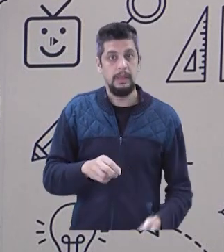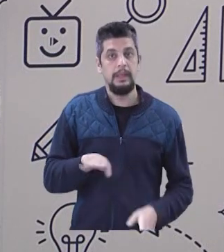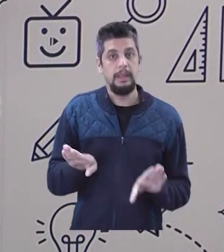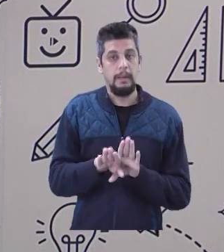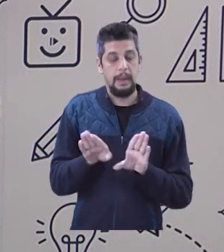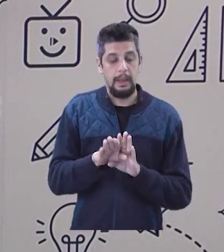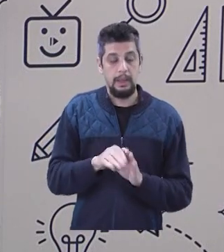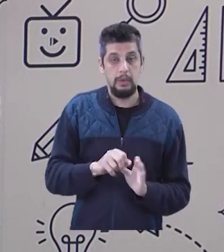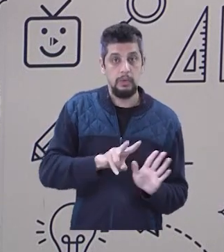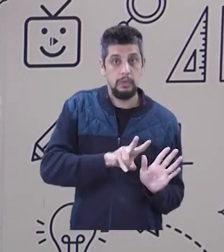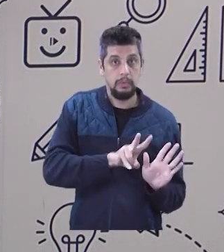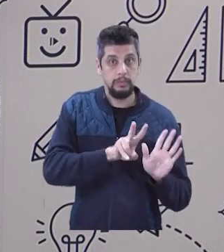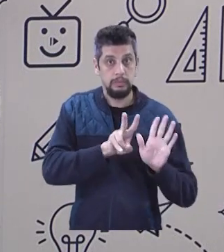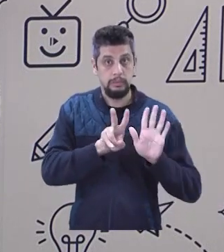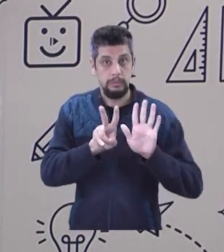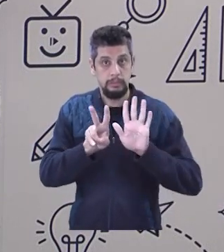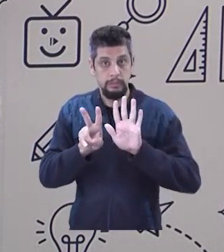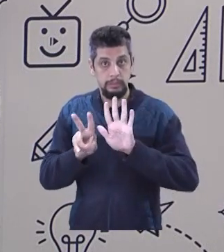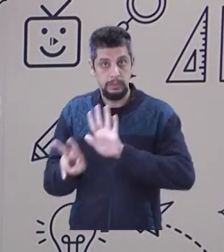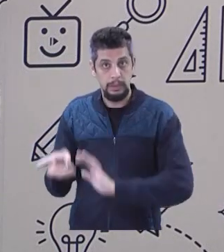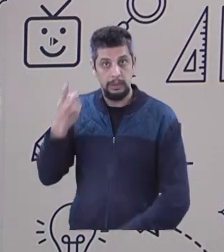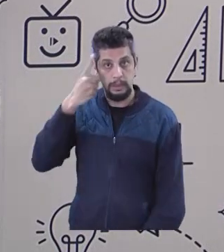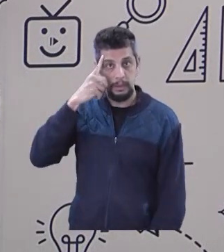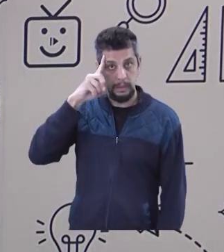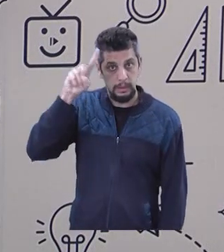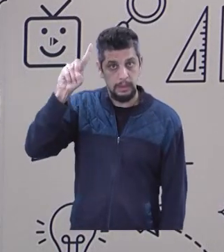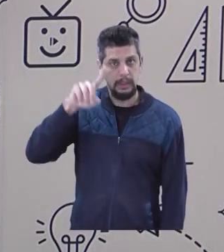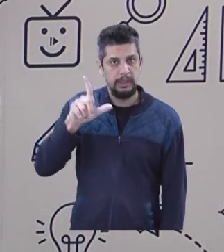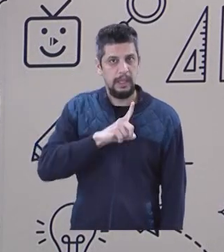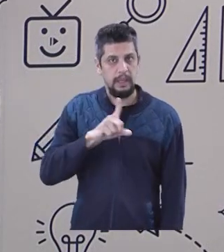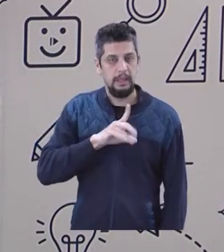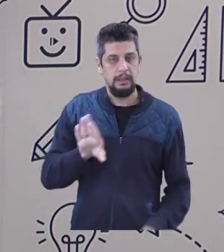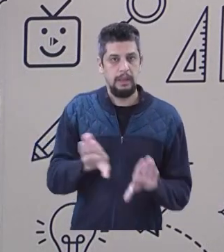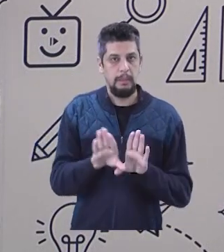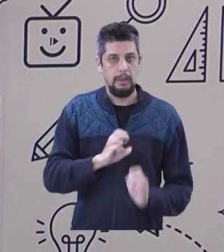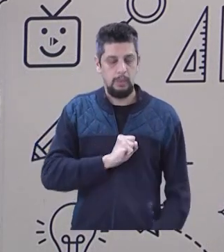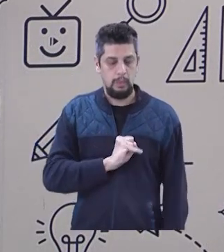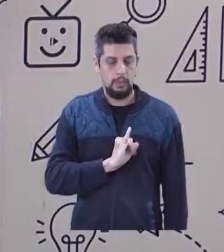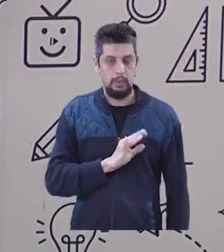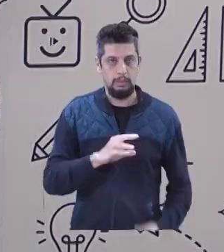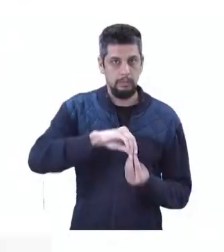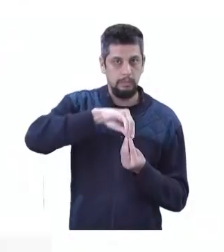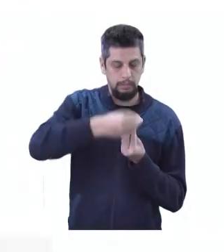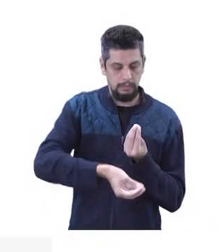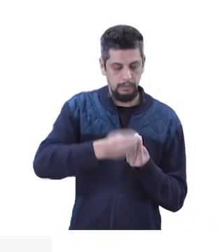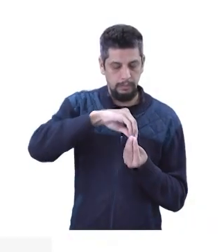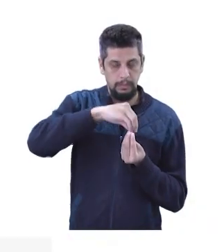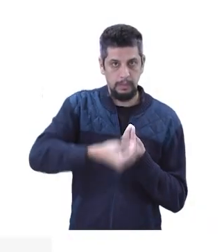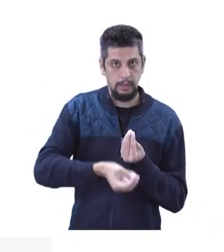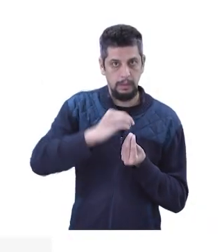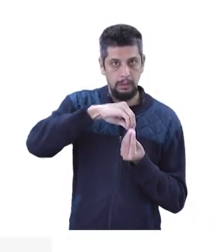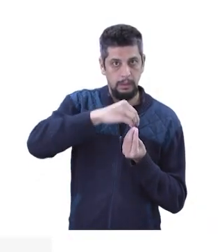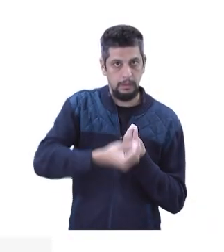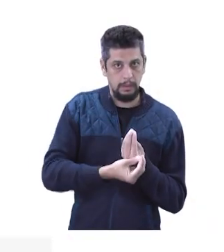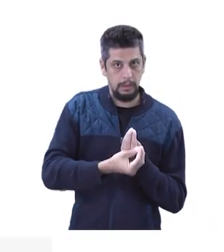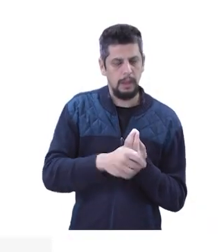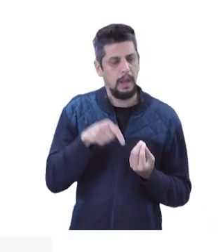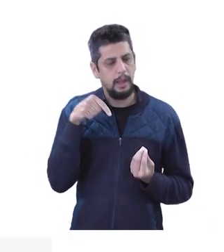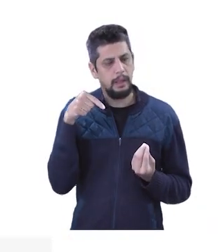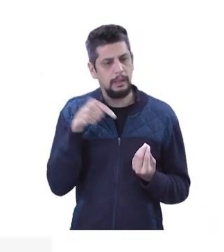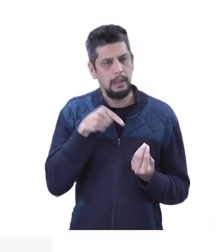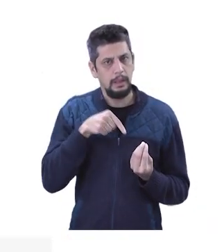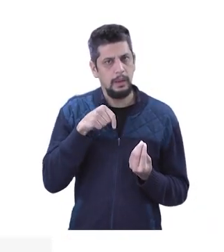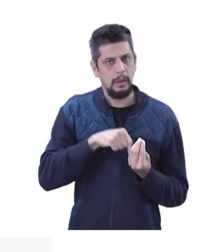calendário. E além dos dias da semana, a gente também tem os números no calendário, né? Que